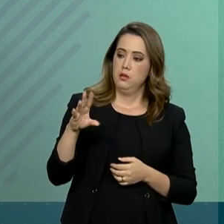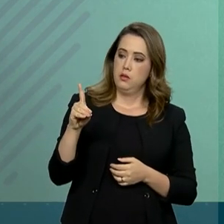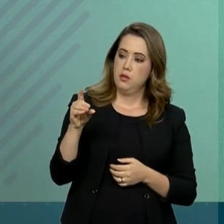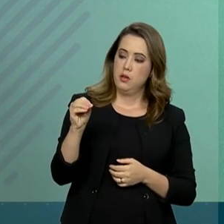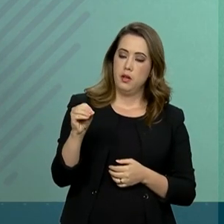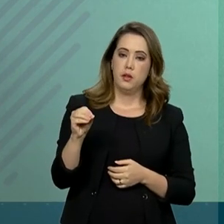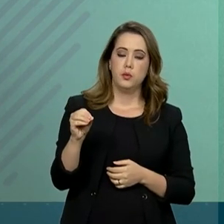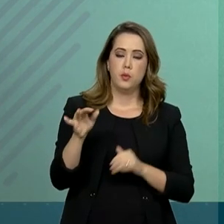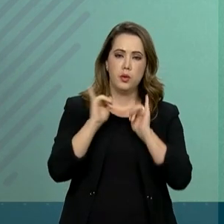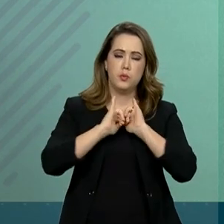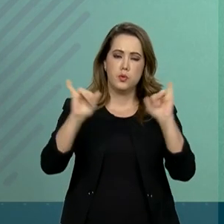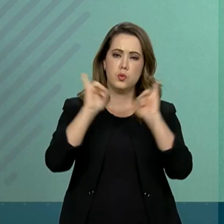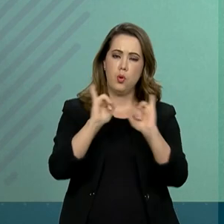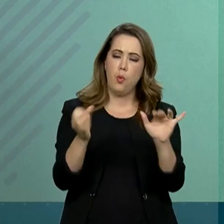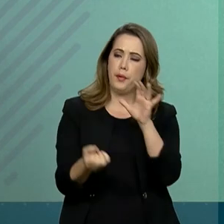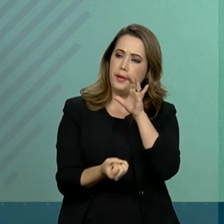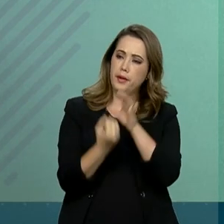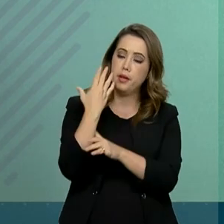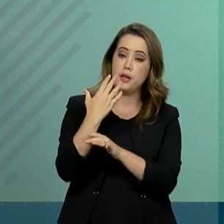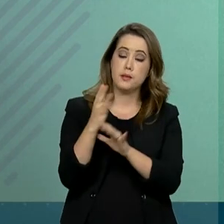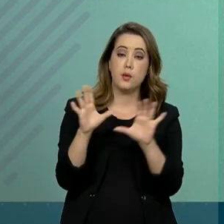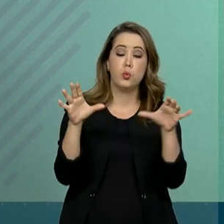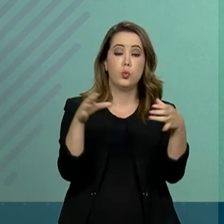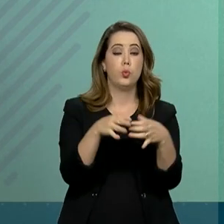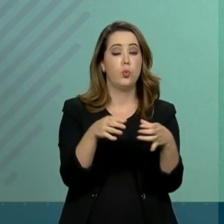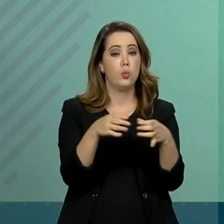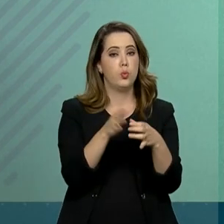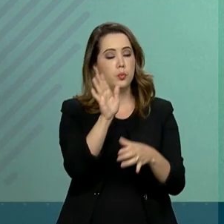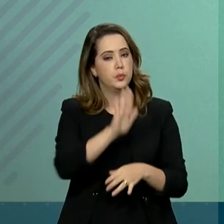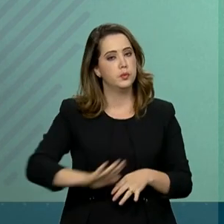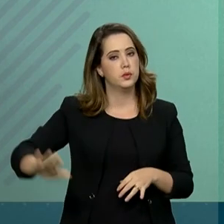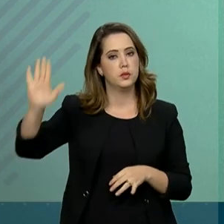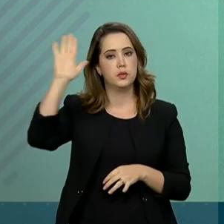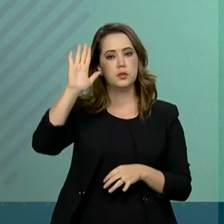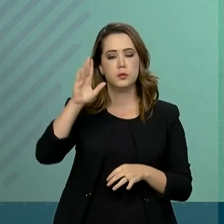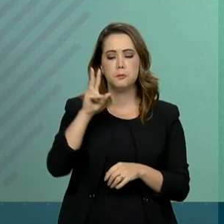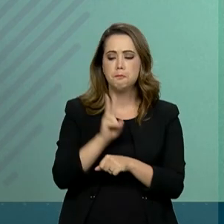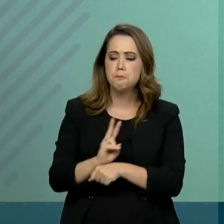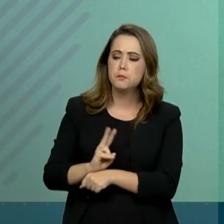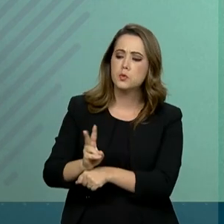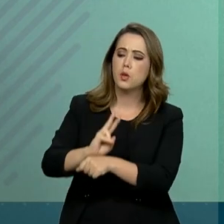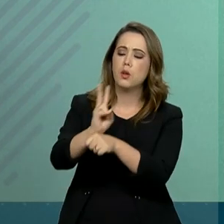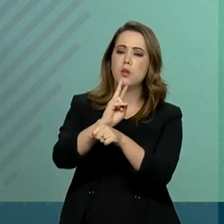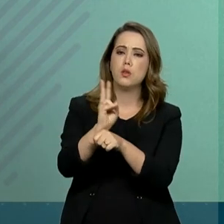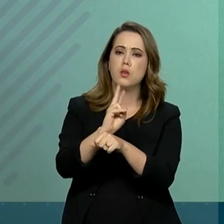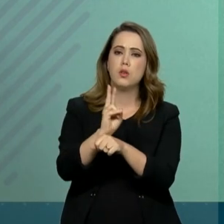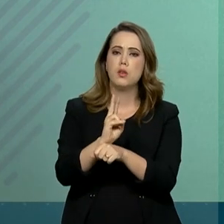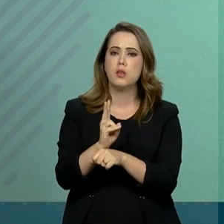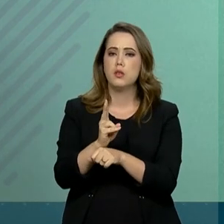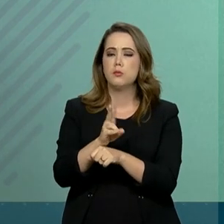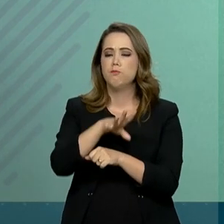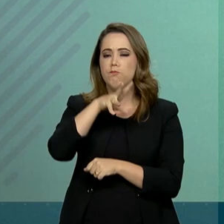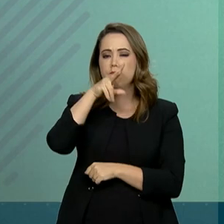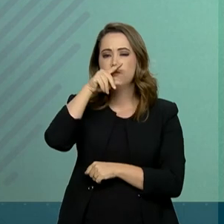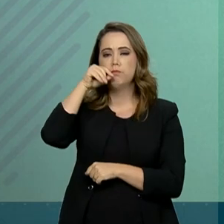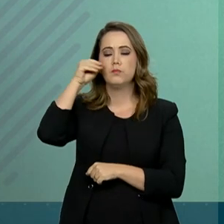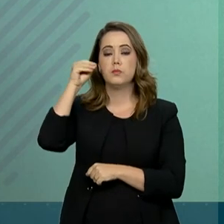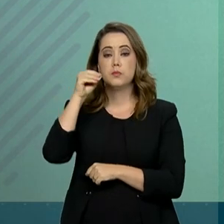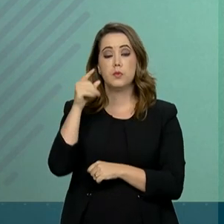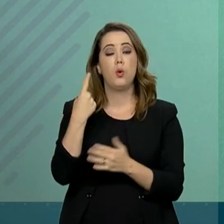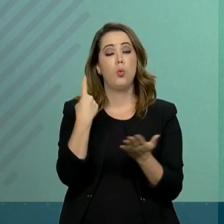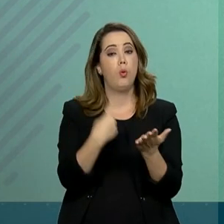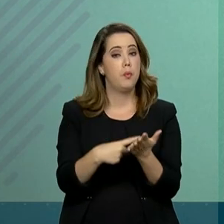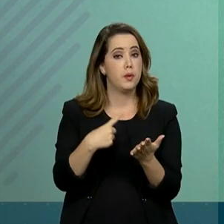a criação da rede nacional de monitoramento da qualidade do ar uma